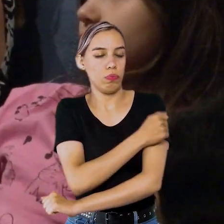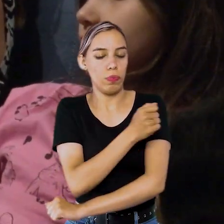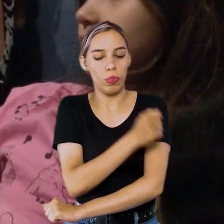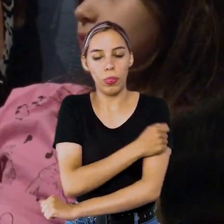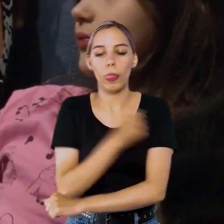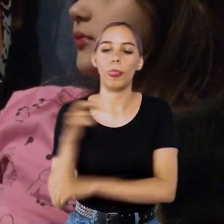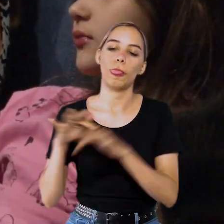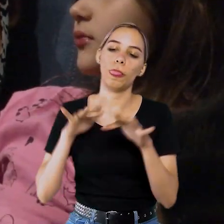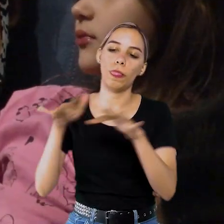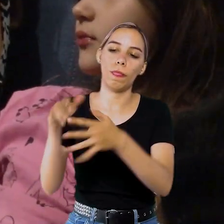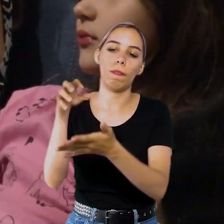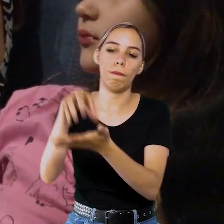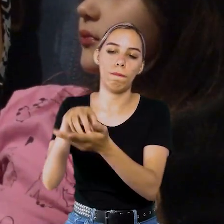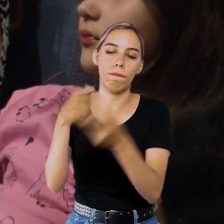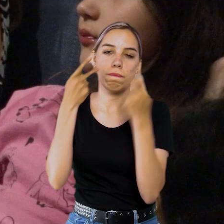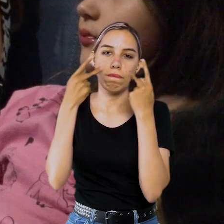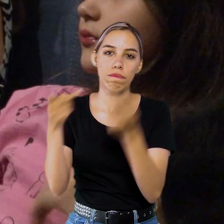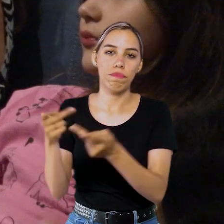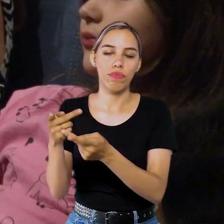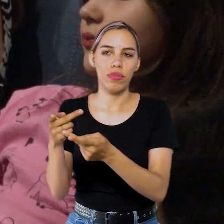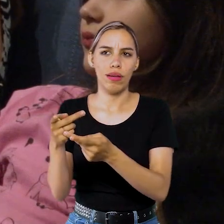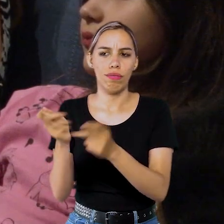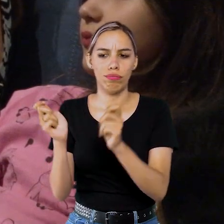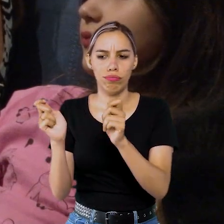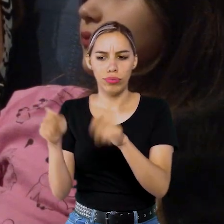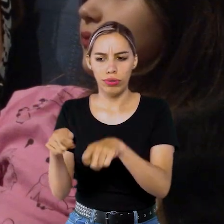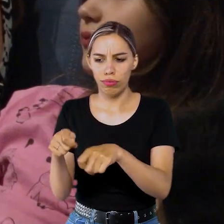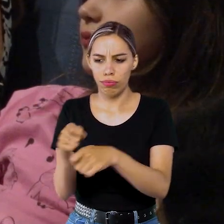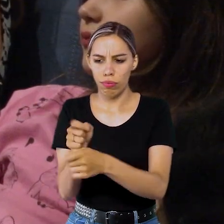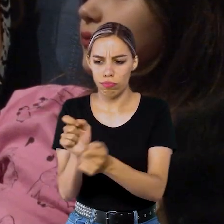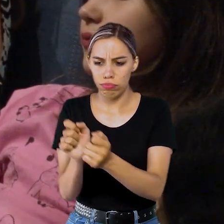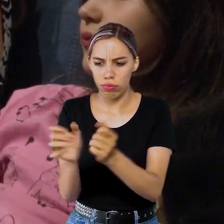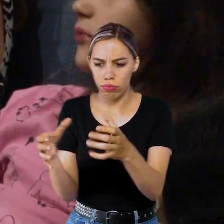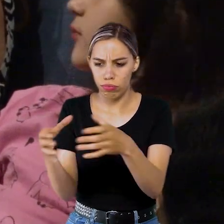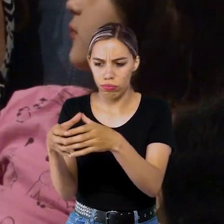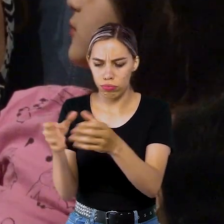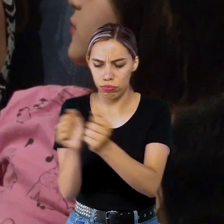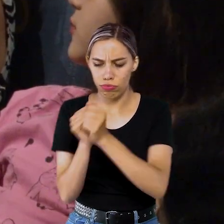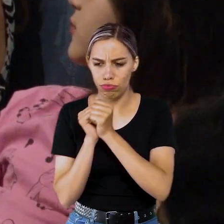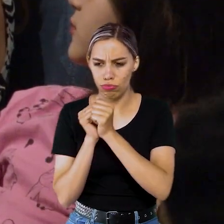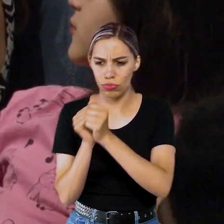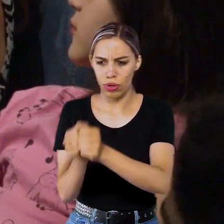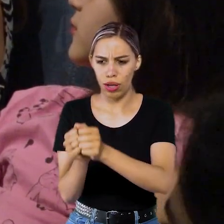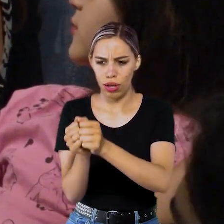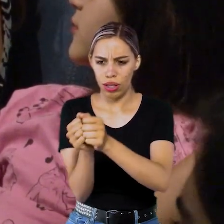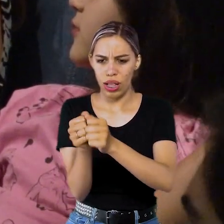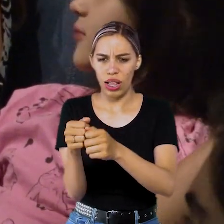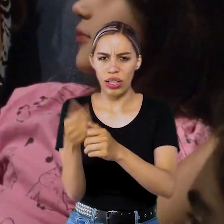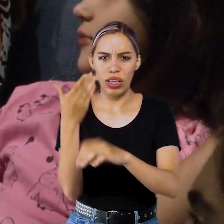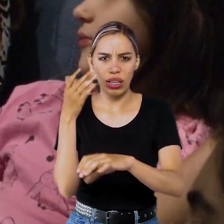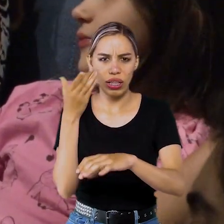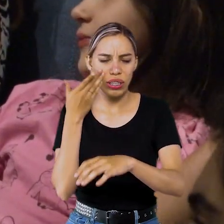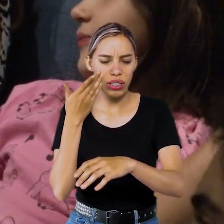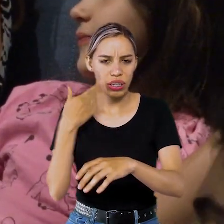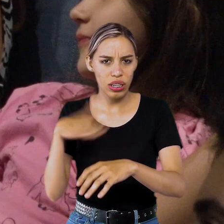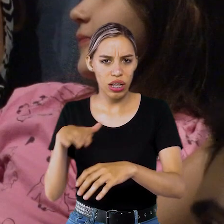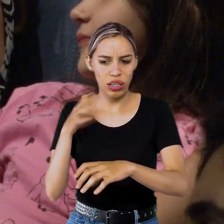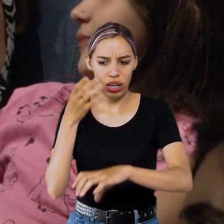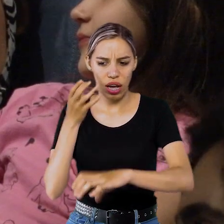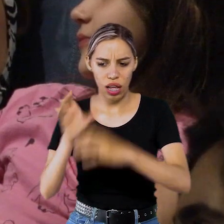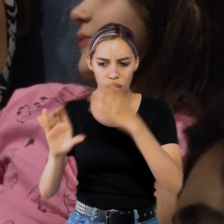verdade do coletivo acontecendo pulsante naquele lugar. As crianças que cantam, que dançam, que